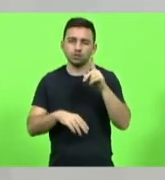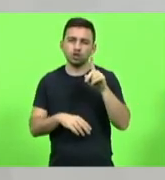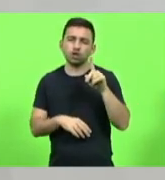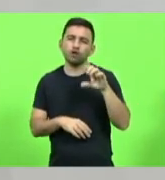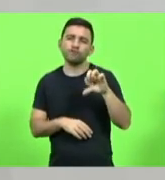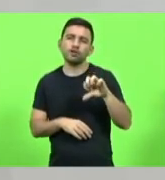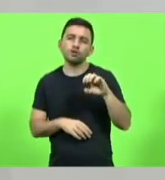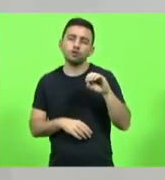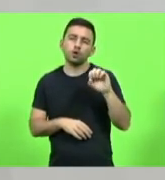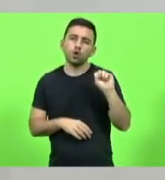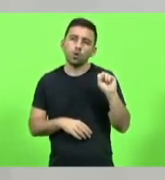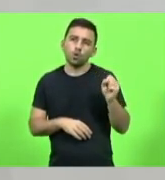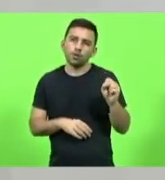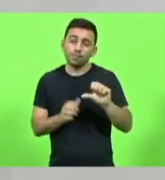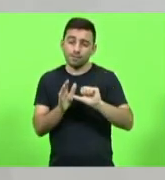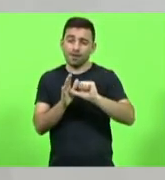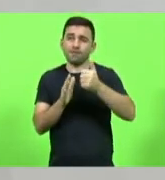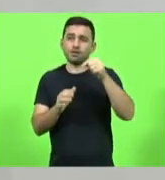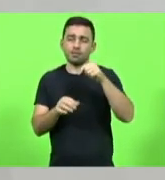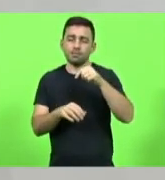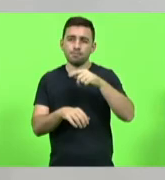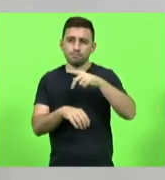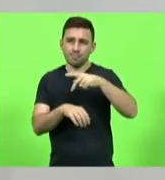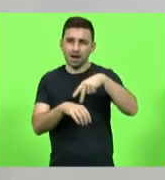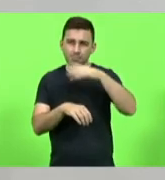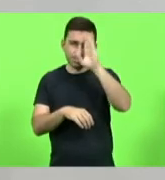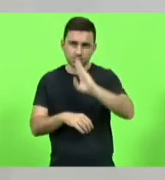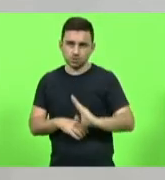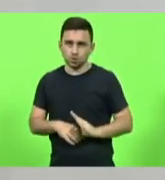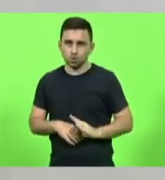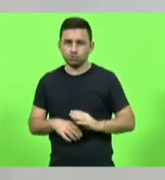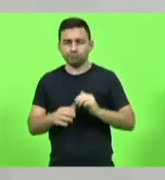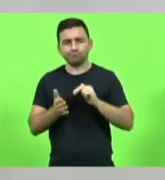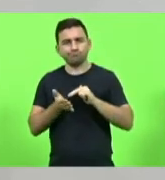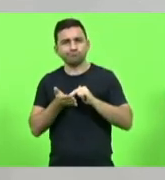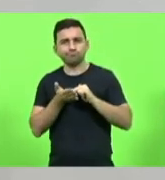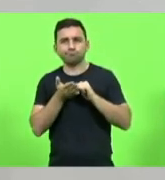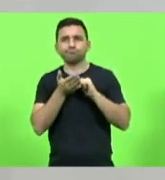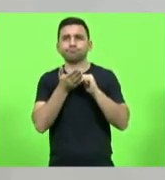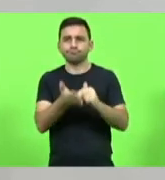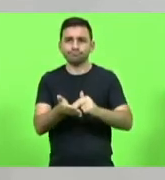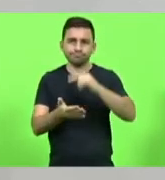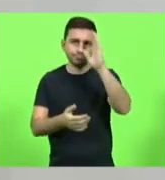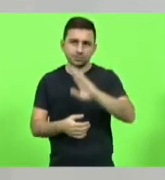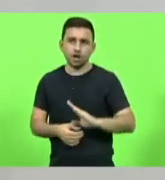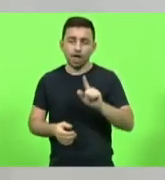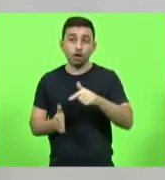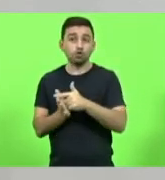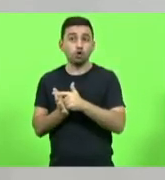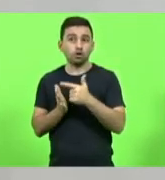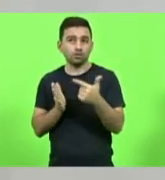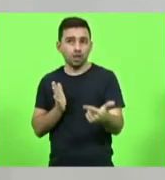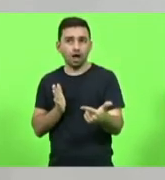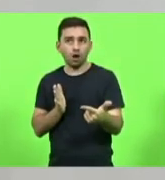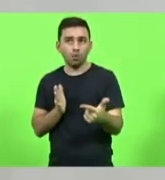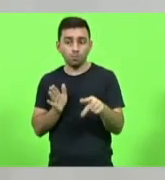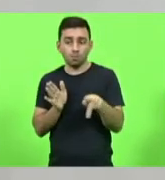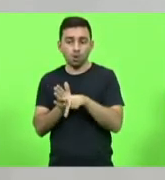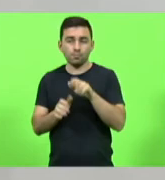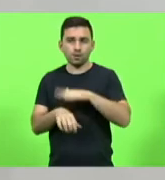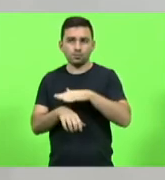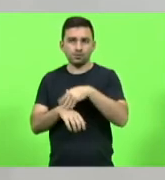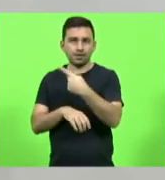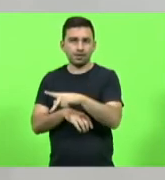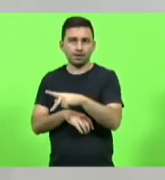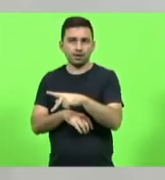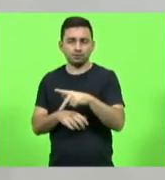vez no país o Correio Brasiliense, jornal independente editado por Hipólito José